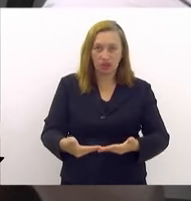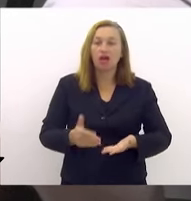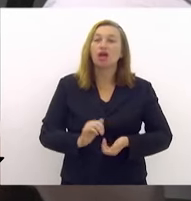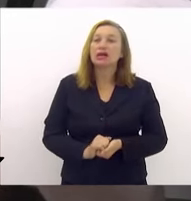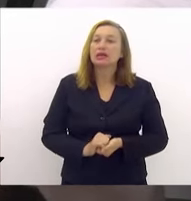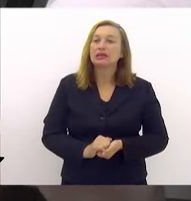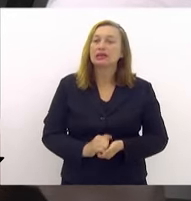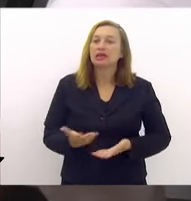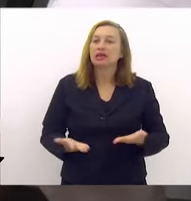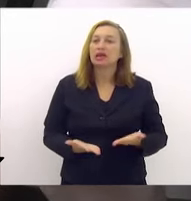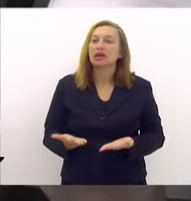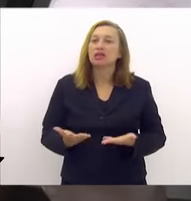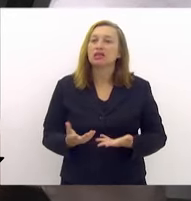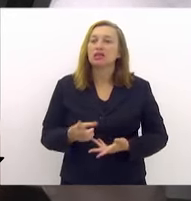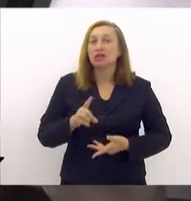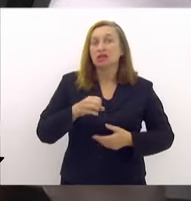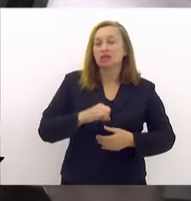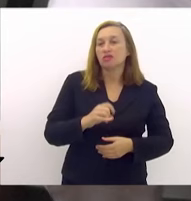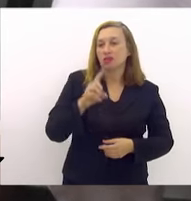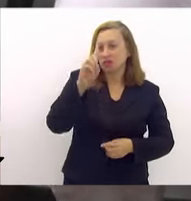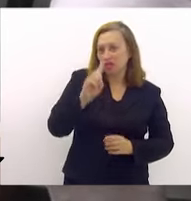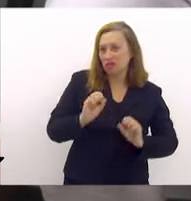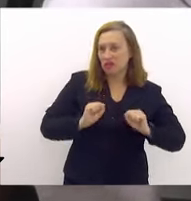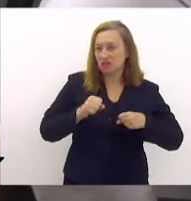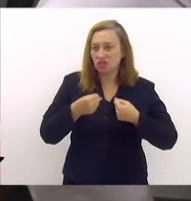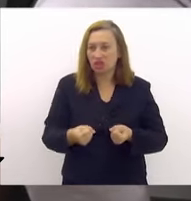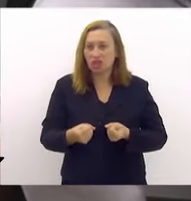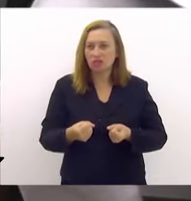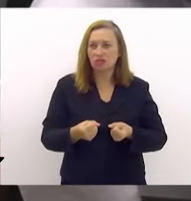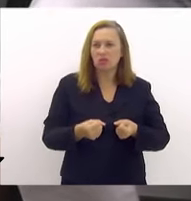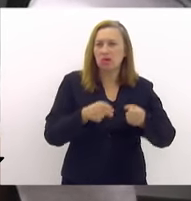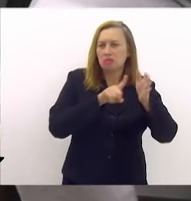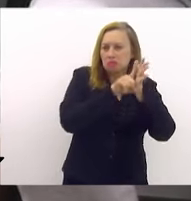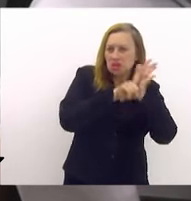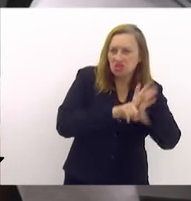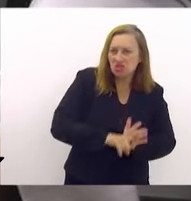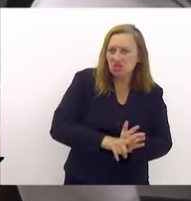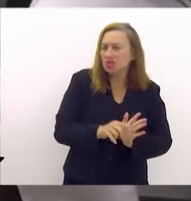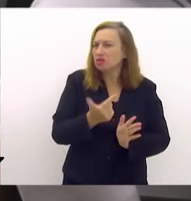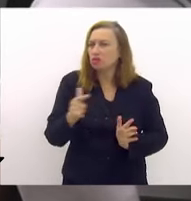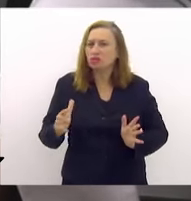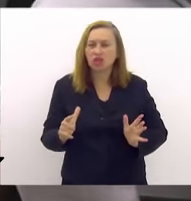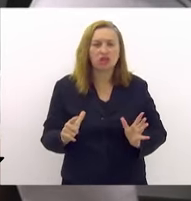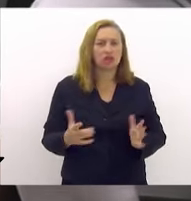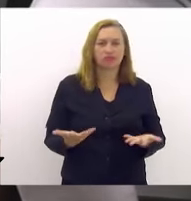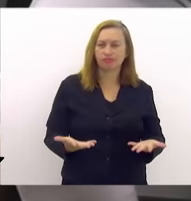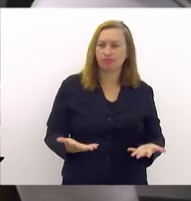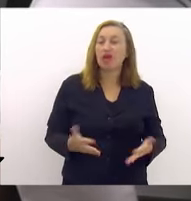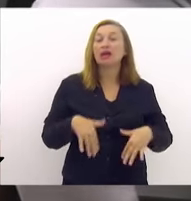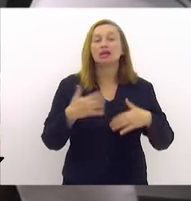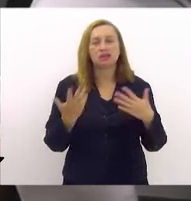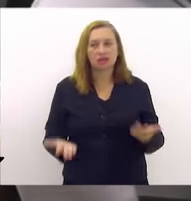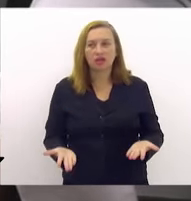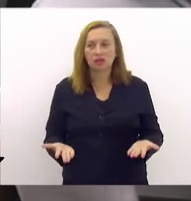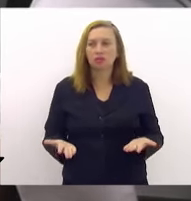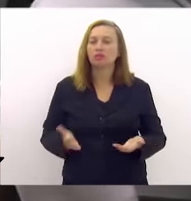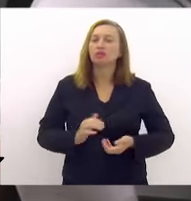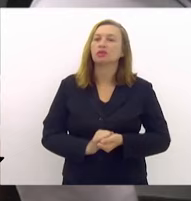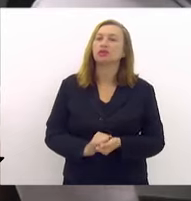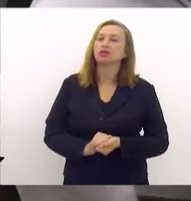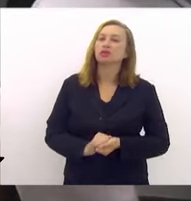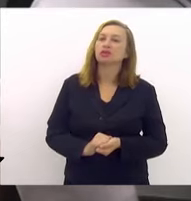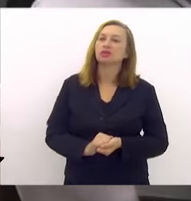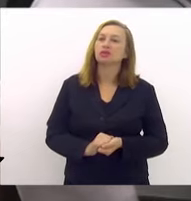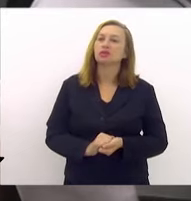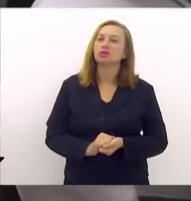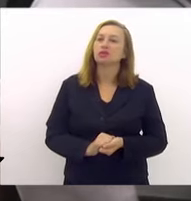for defesa de direitos difusos, se for pesquisa, não tem um público a ser atendido gratuitamente. Então, talvez, nesse tem que